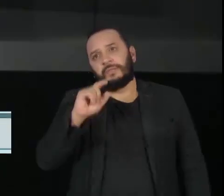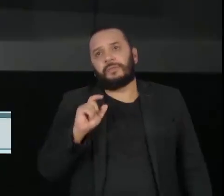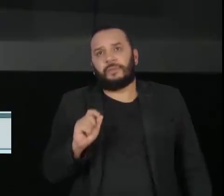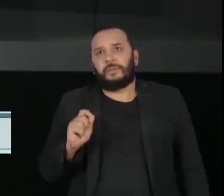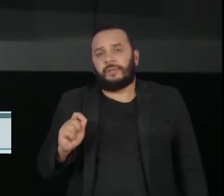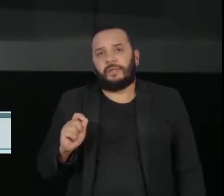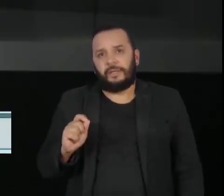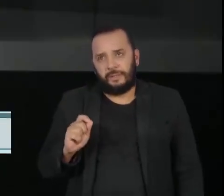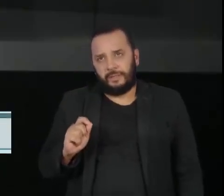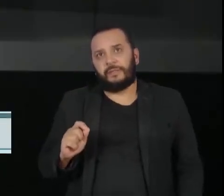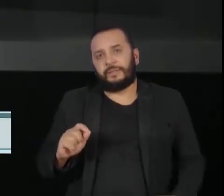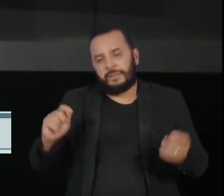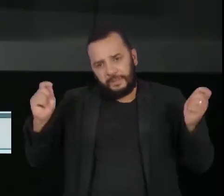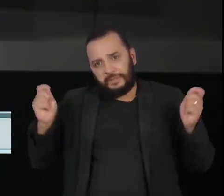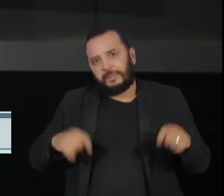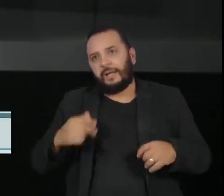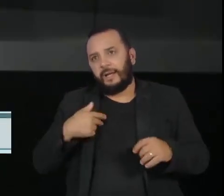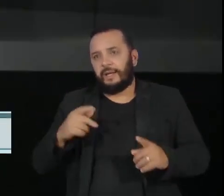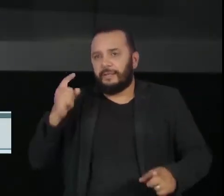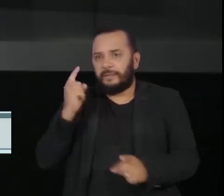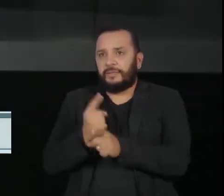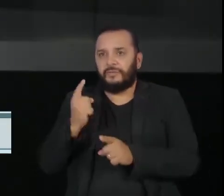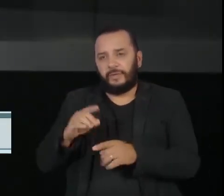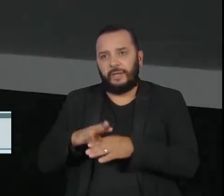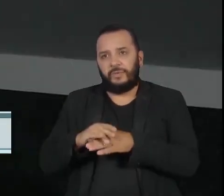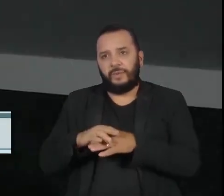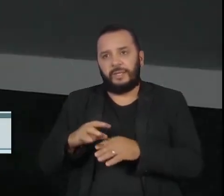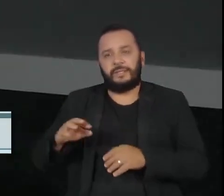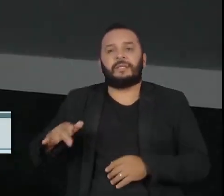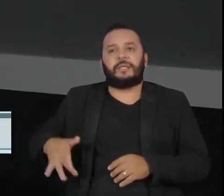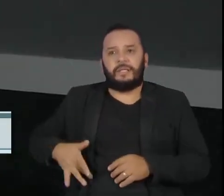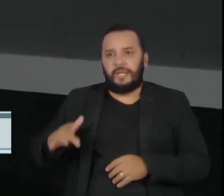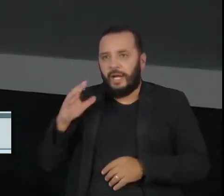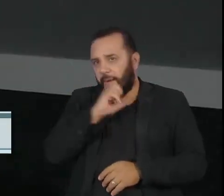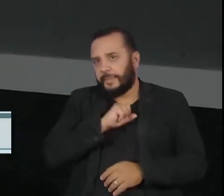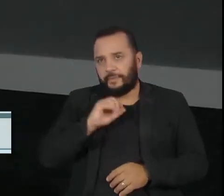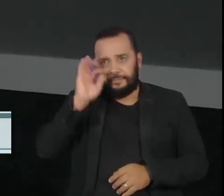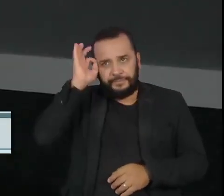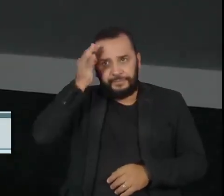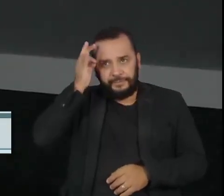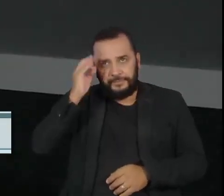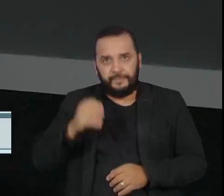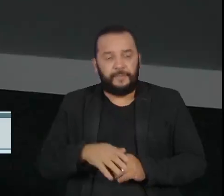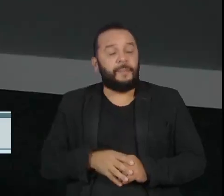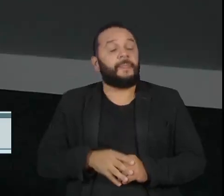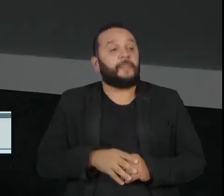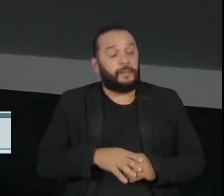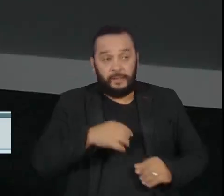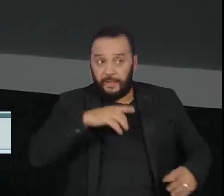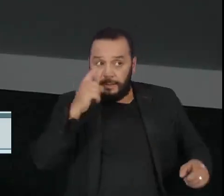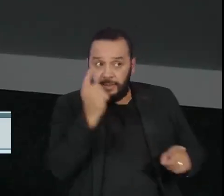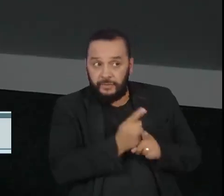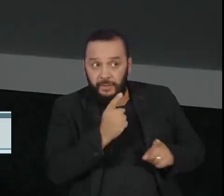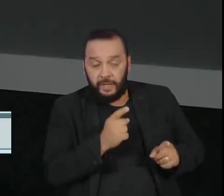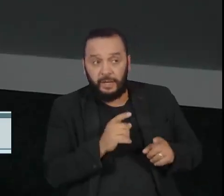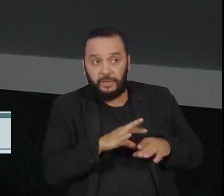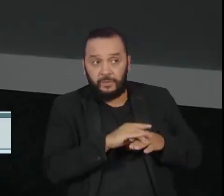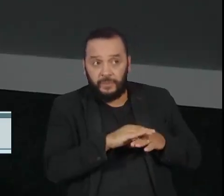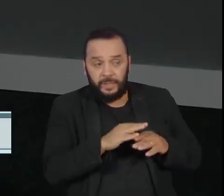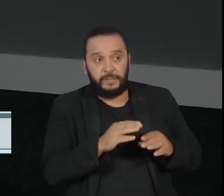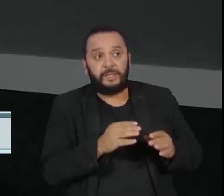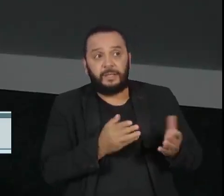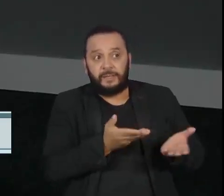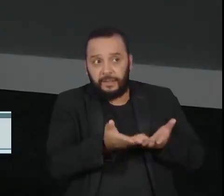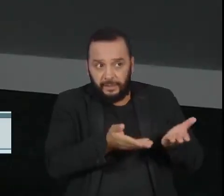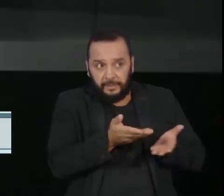popularizar esses instrumentos de identificação precoce da doença renal. Uma vez identificada a doença, o acesso ao tratamento, ele